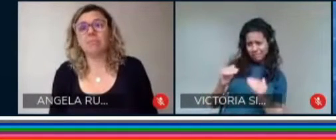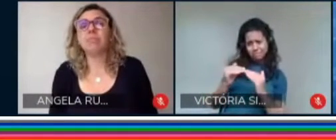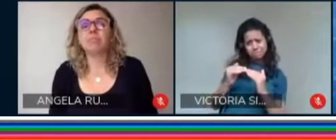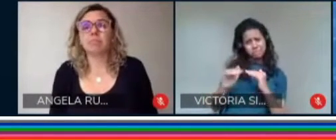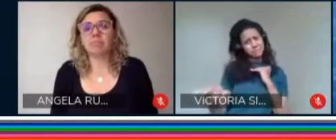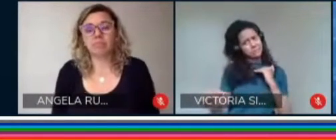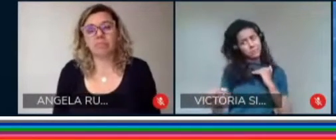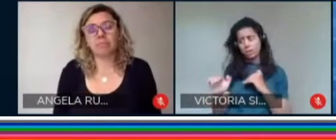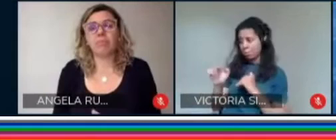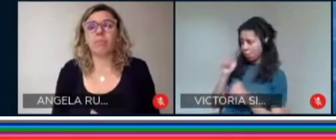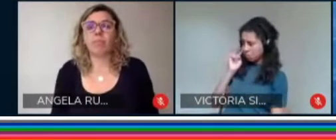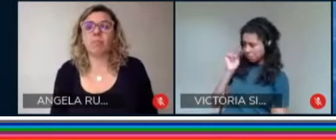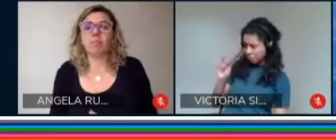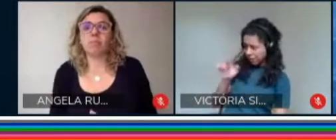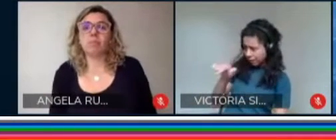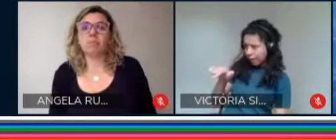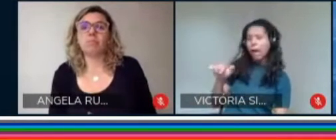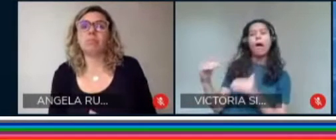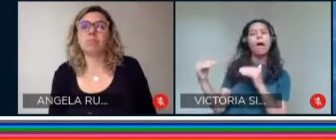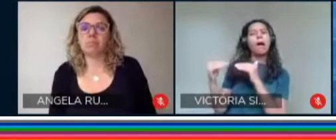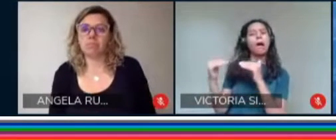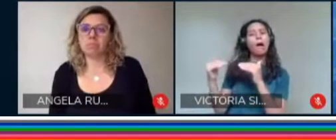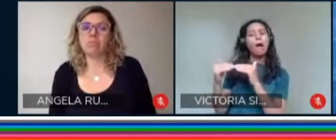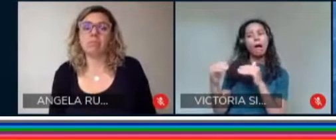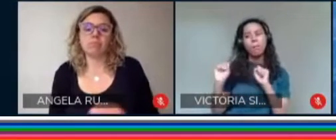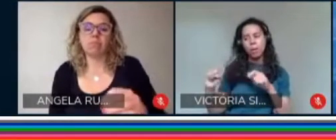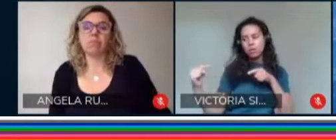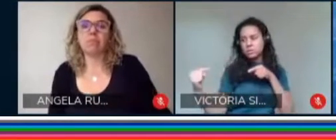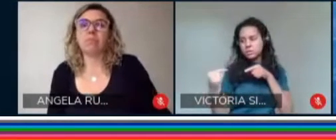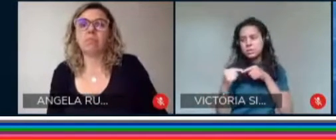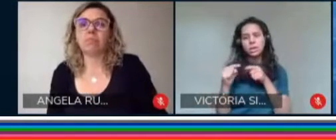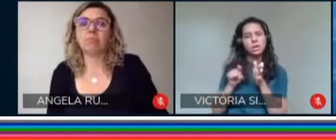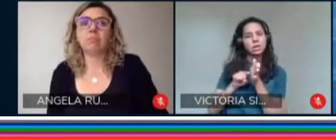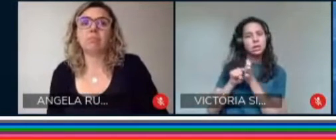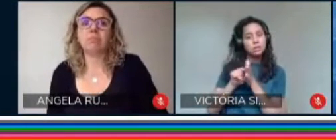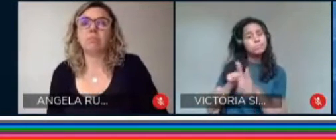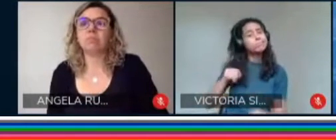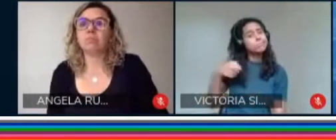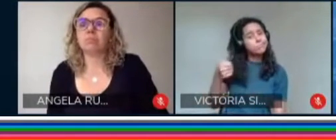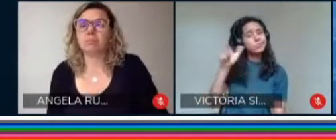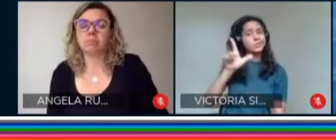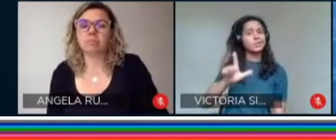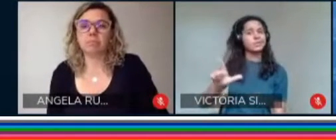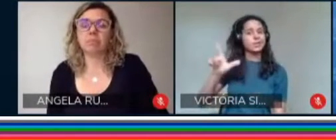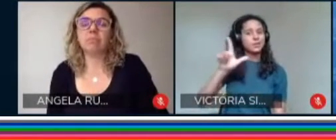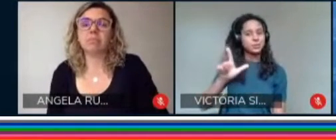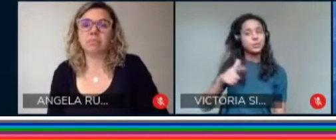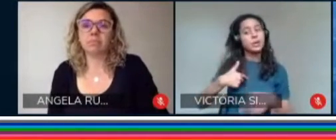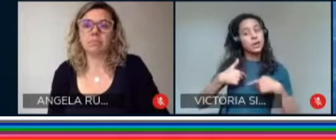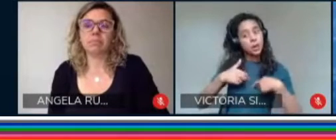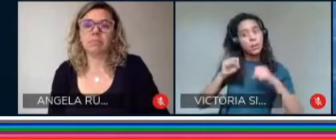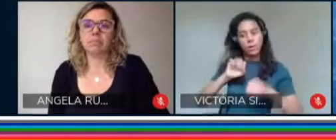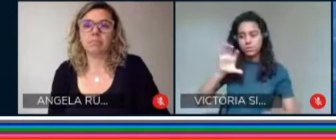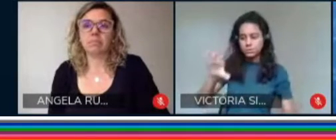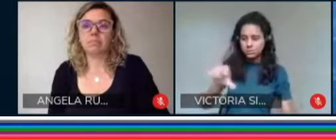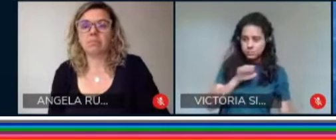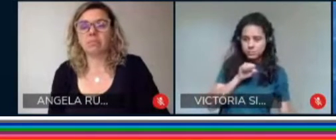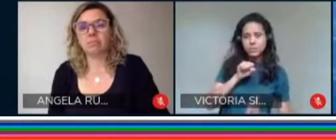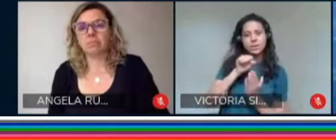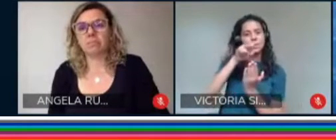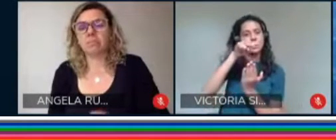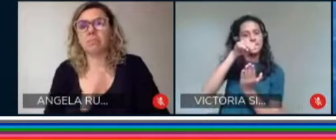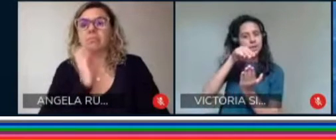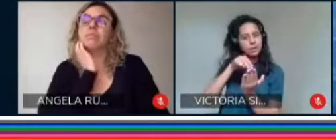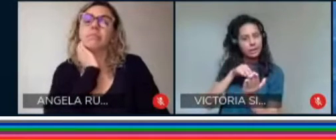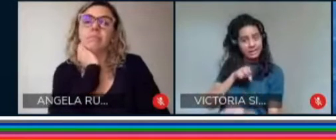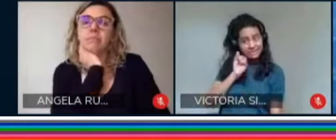criticar, mas desde que tenha a ver com o teu tema, tudo é passível de leitura. Se vai ser adotado, é uma